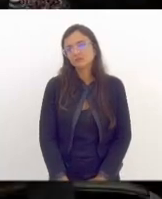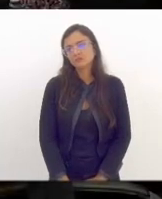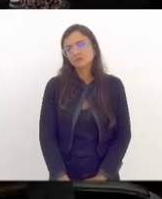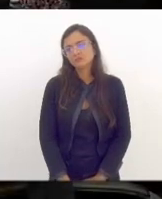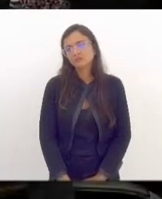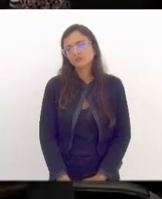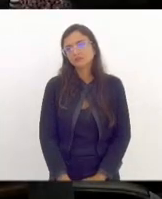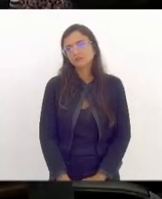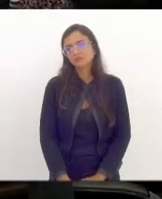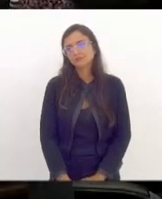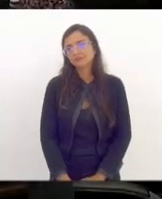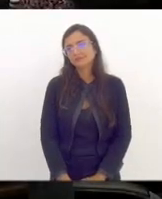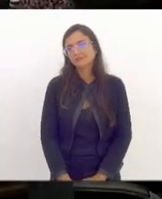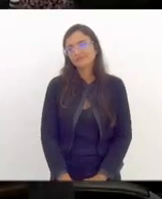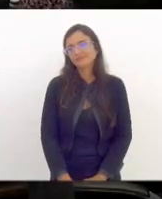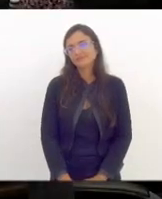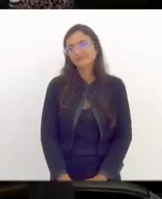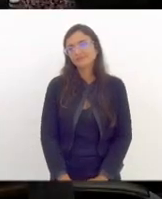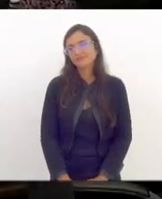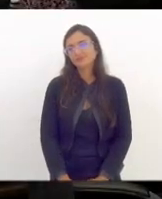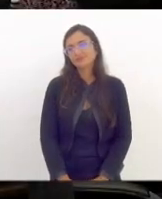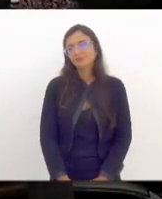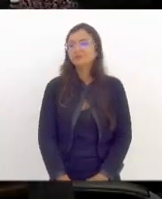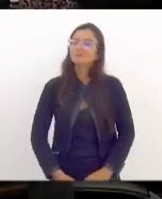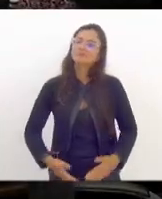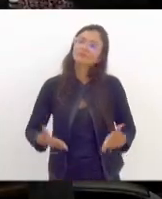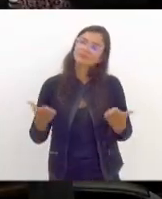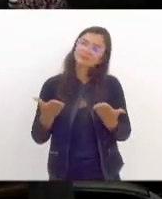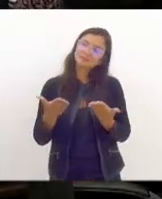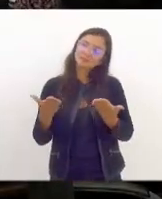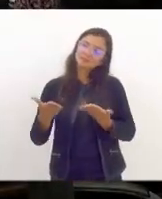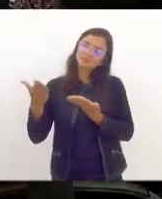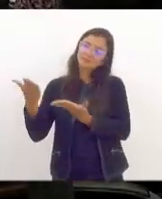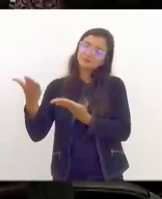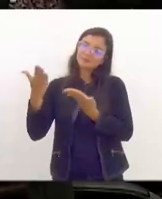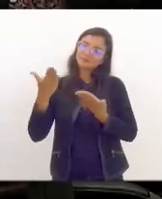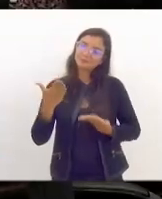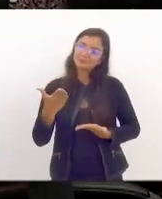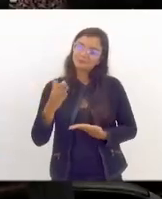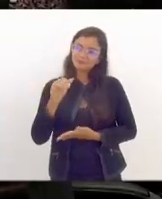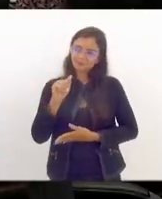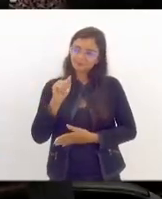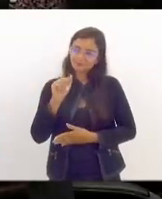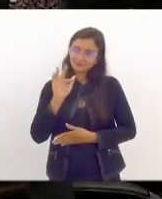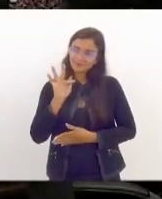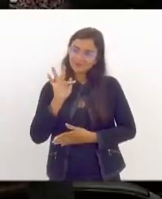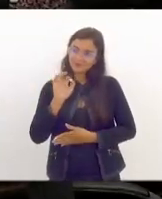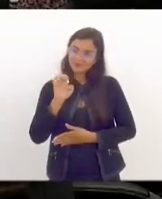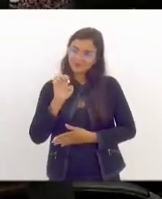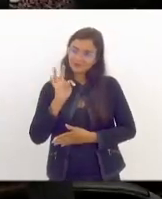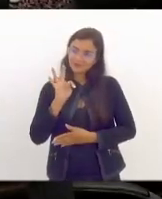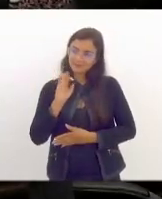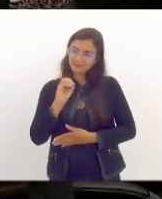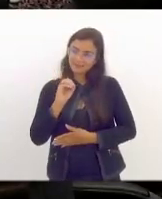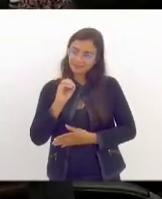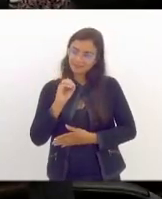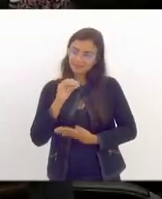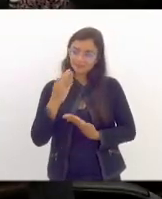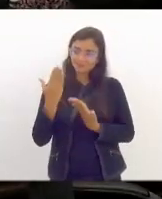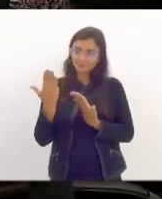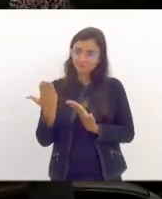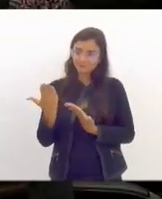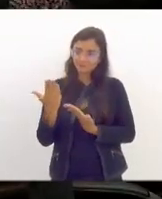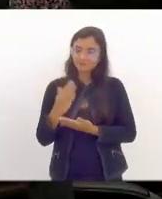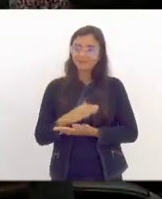e vem receber o afeto mais do que ninguém hoje queria que uma sala de Palmas Profeta a gente ouve as nossas falas como como um